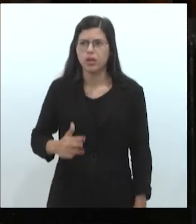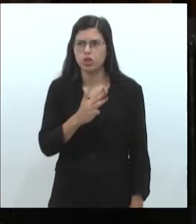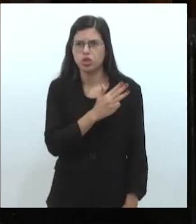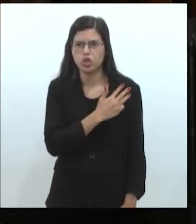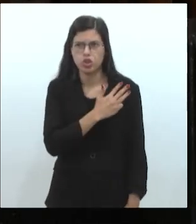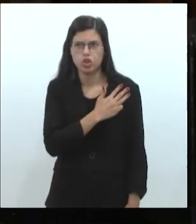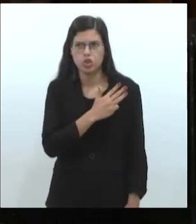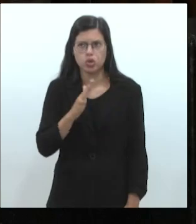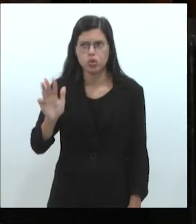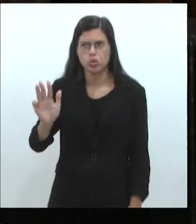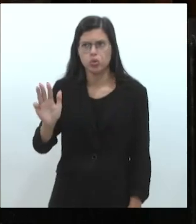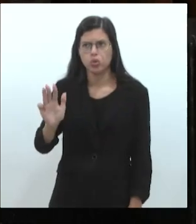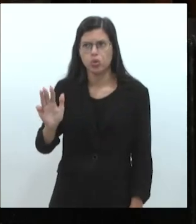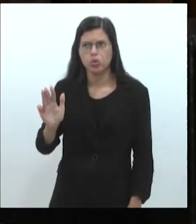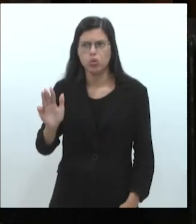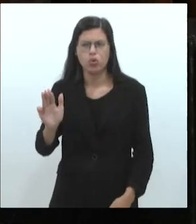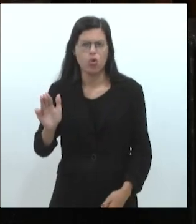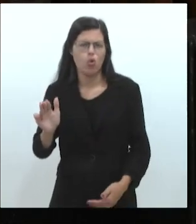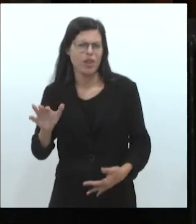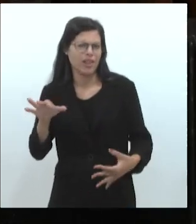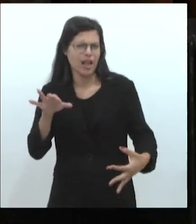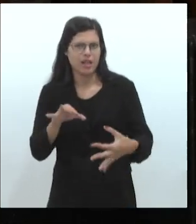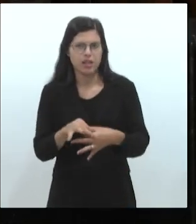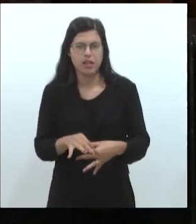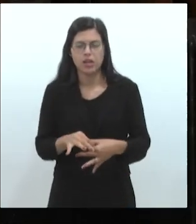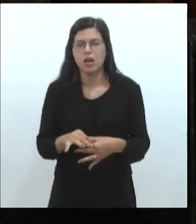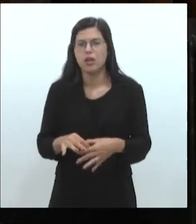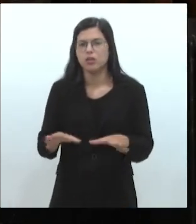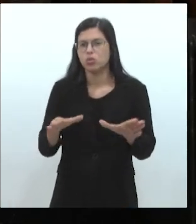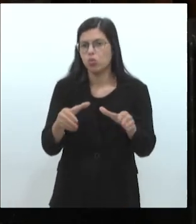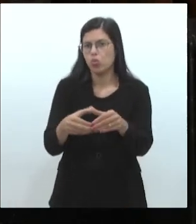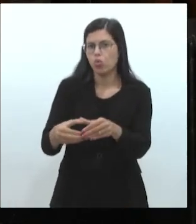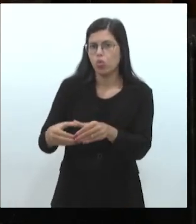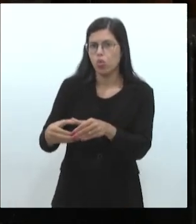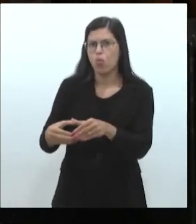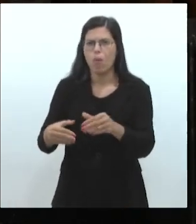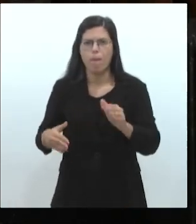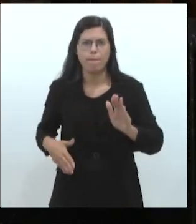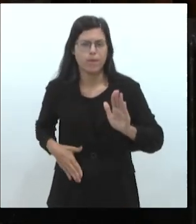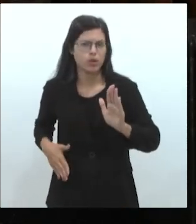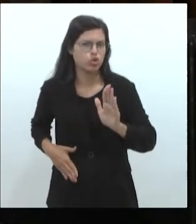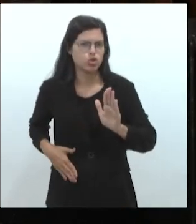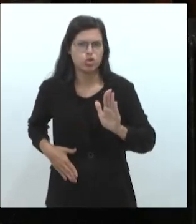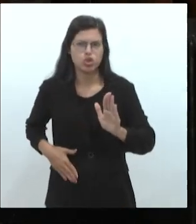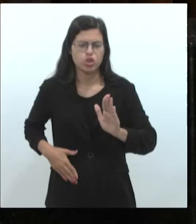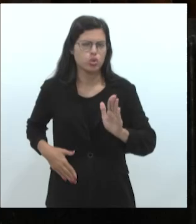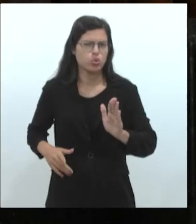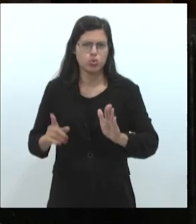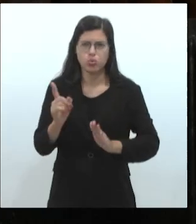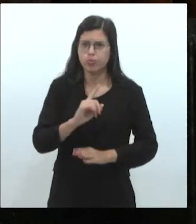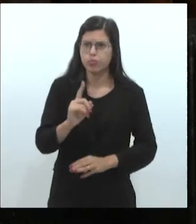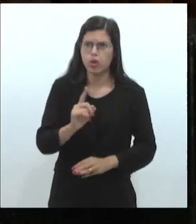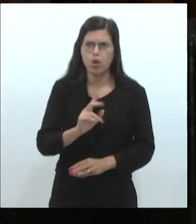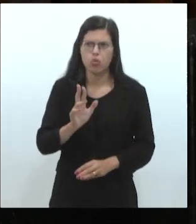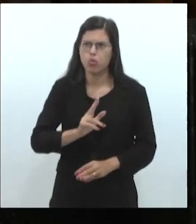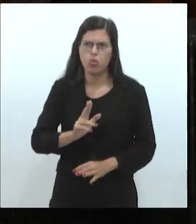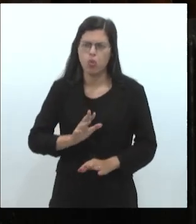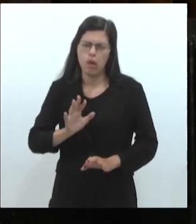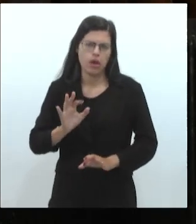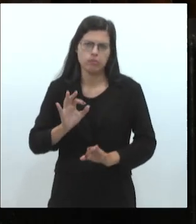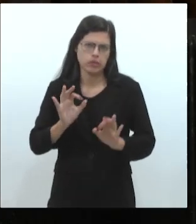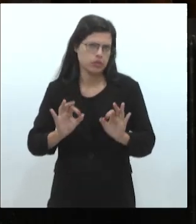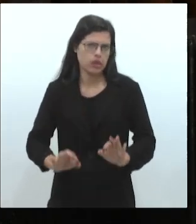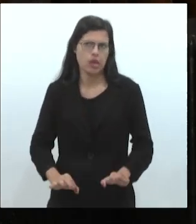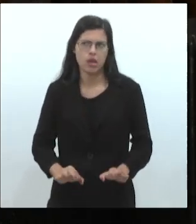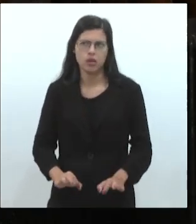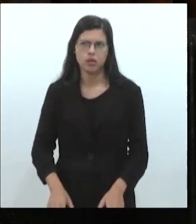esteja mancomunado com facção A, com facção B, ou qualquer coisa do gênero, porque isso não seria justo nem verdadeiro com a história